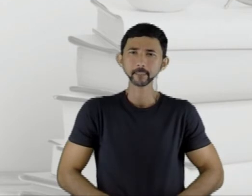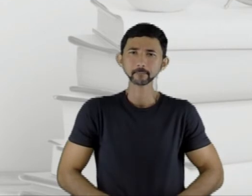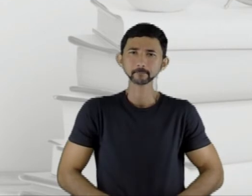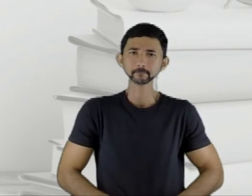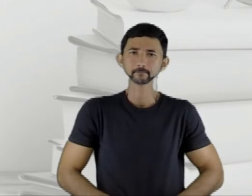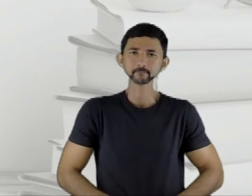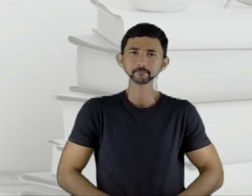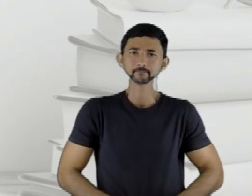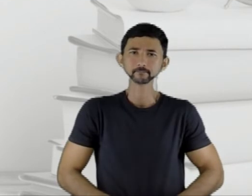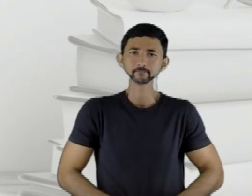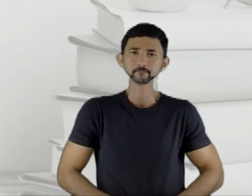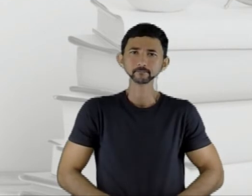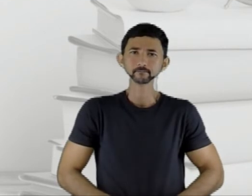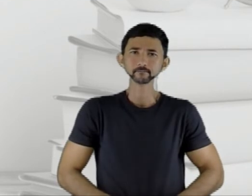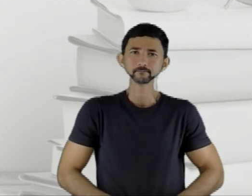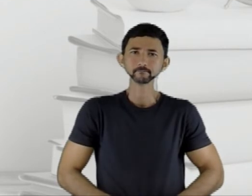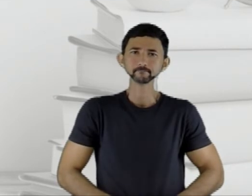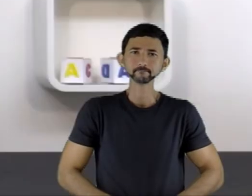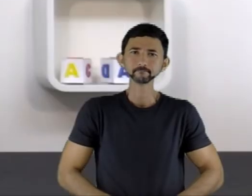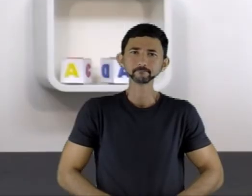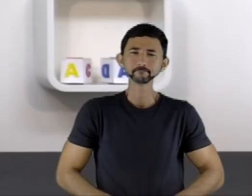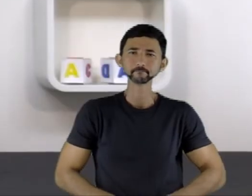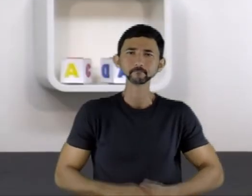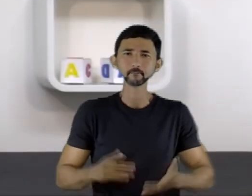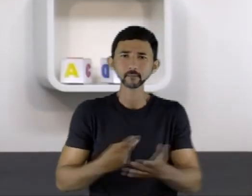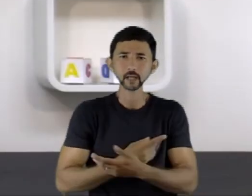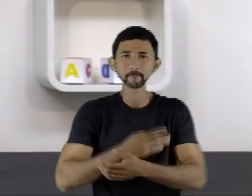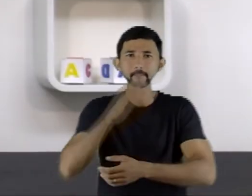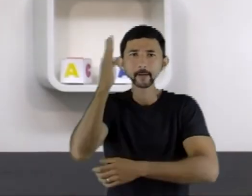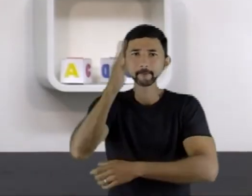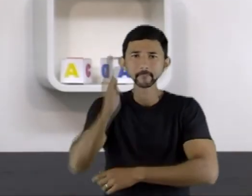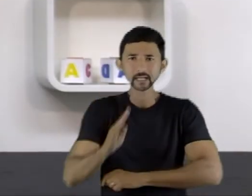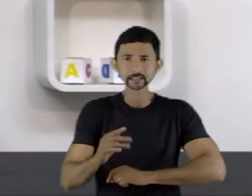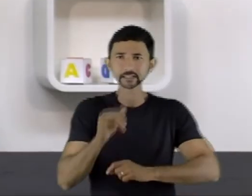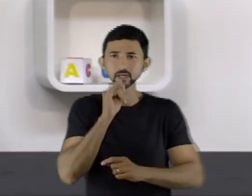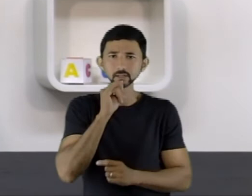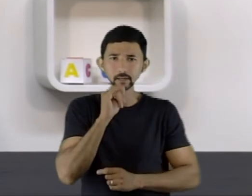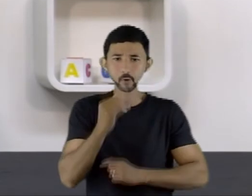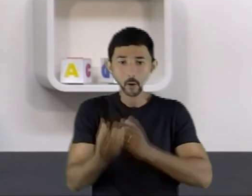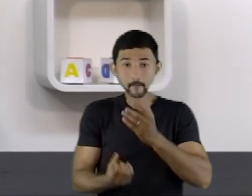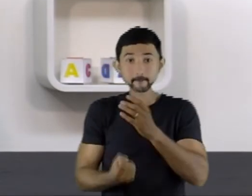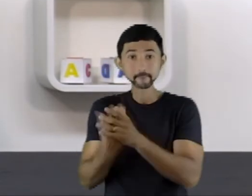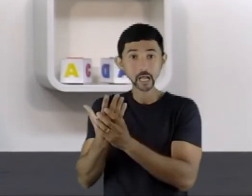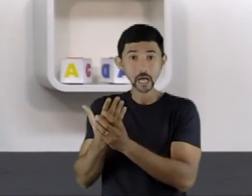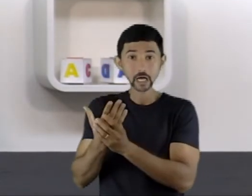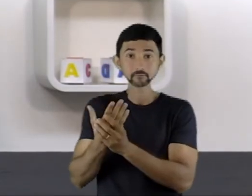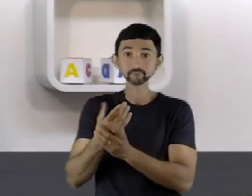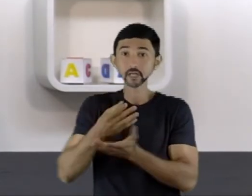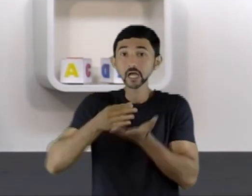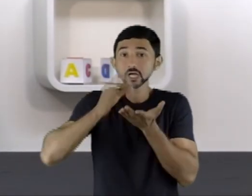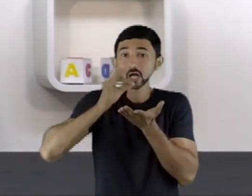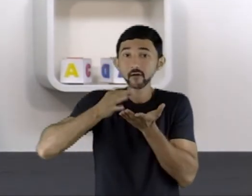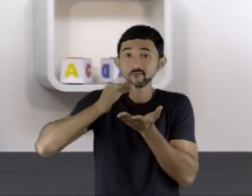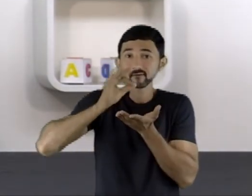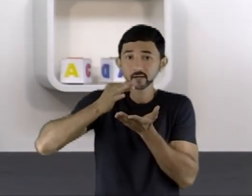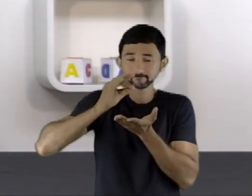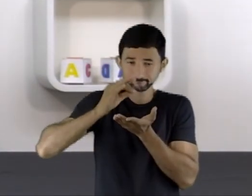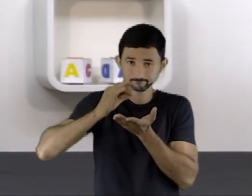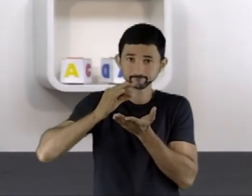seguinte. O Brasil, ele era um grande produtor de café,